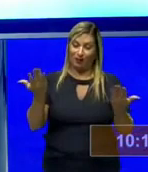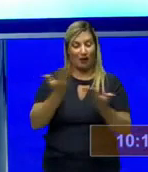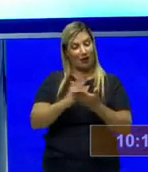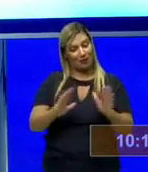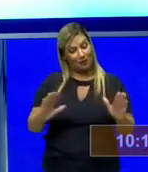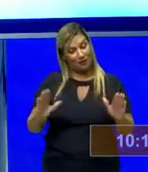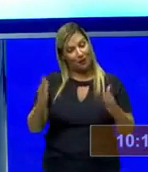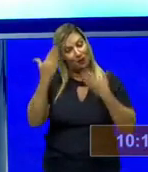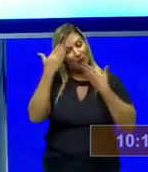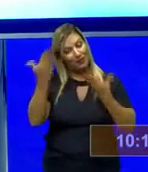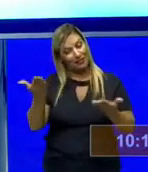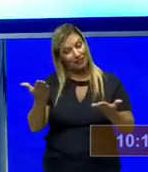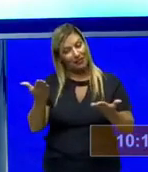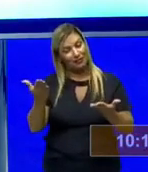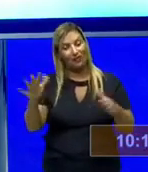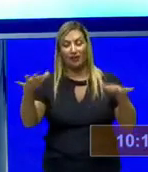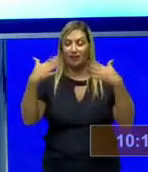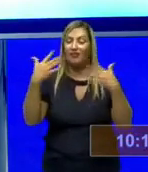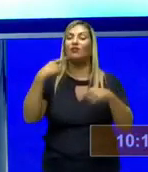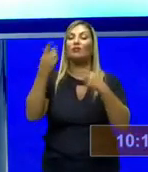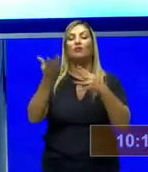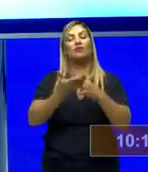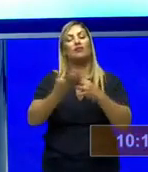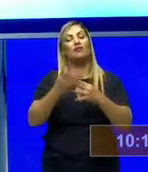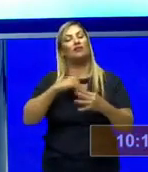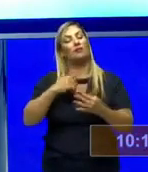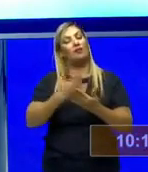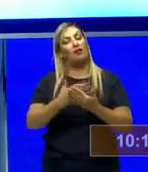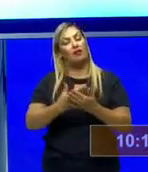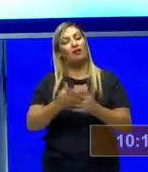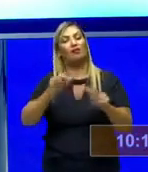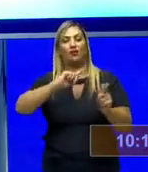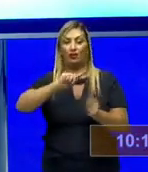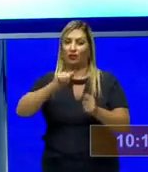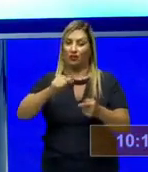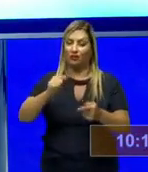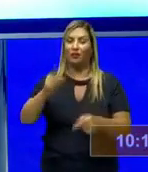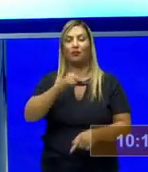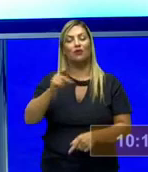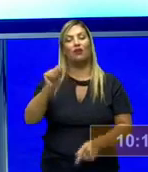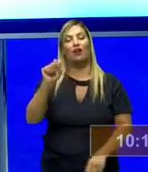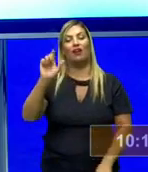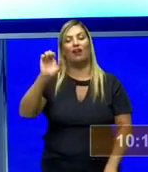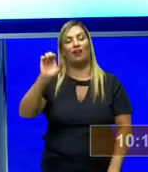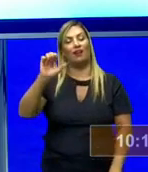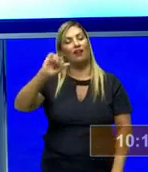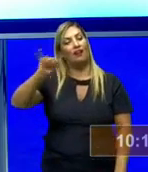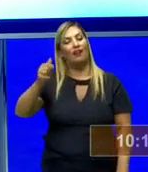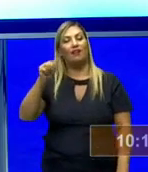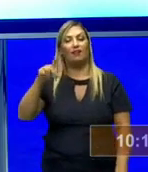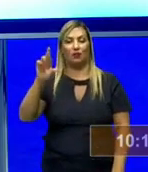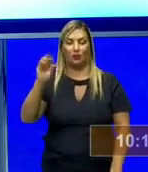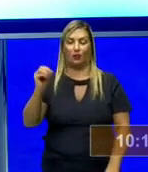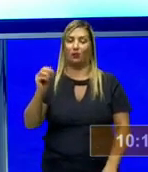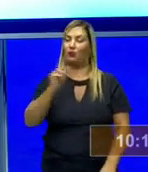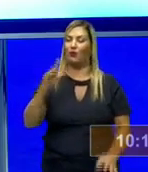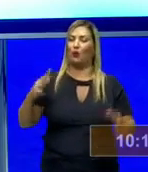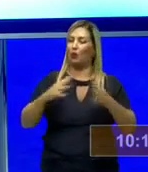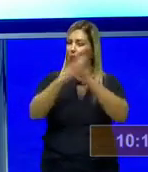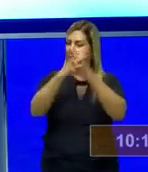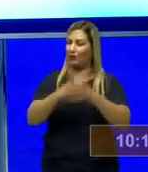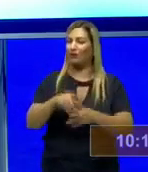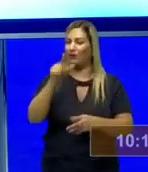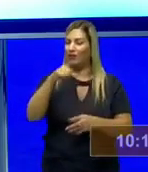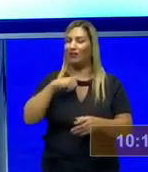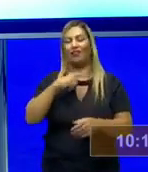acabou aí muito obrigado fique ligado que após intervalos teremos aulas de Geografia com o professor Alejandro top Professor tá